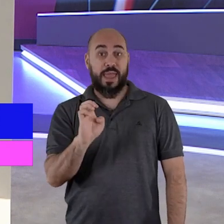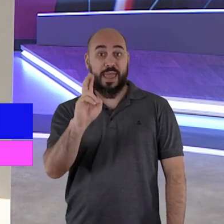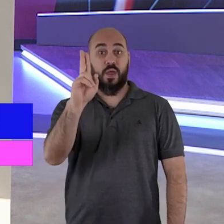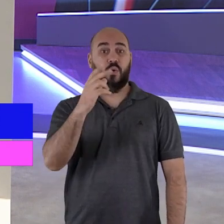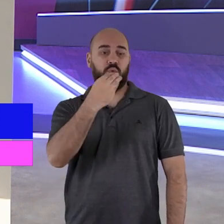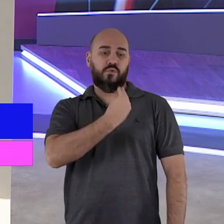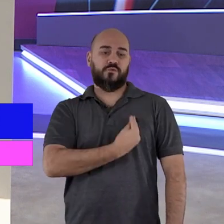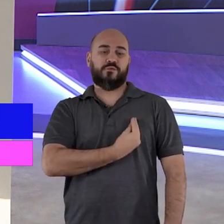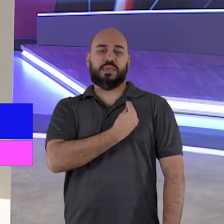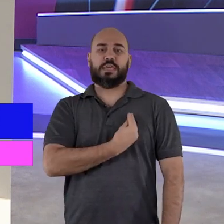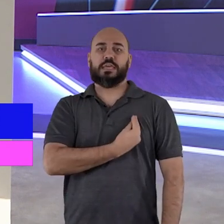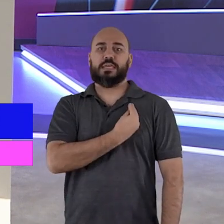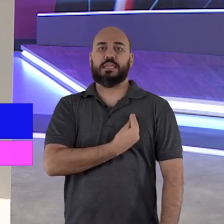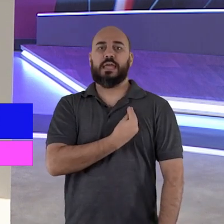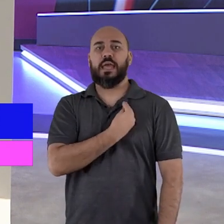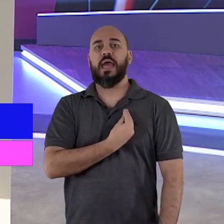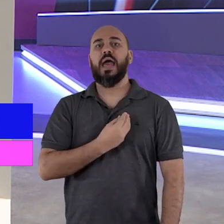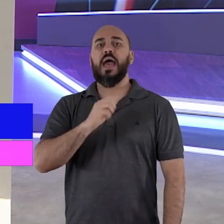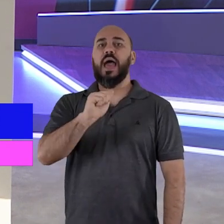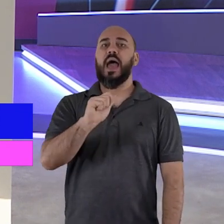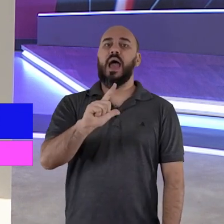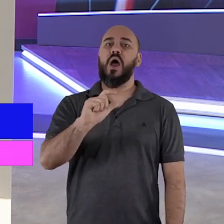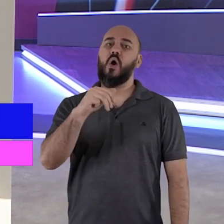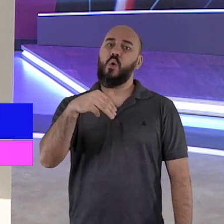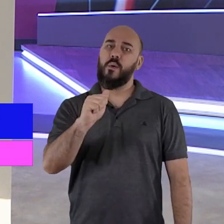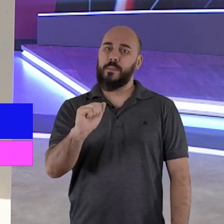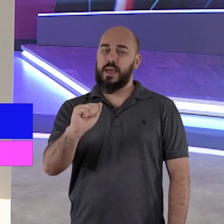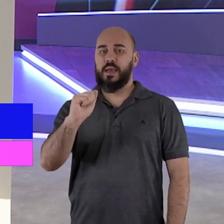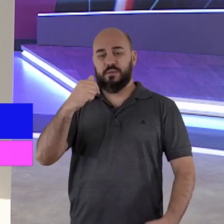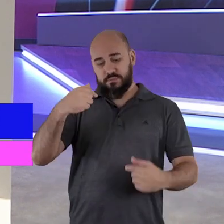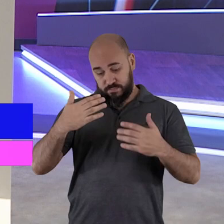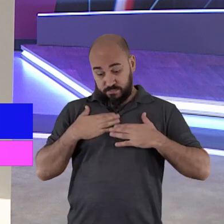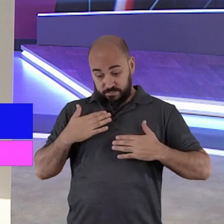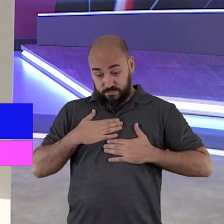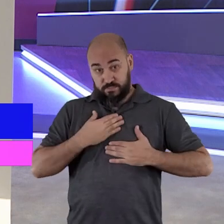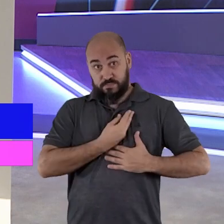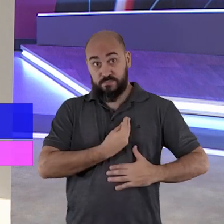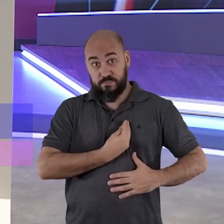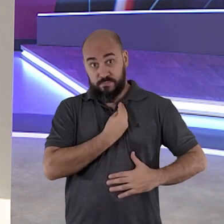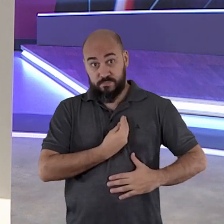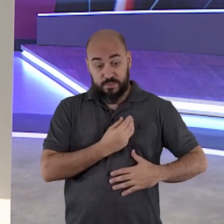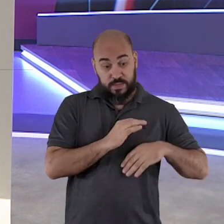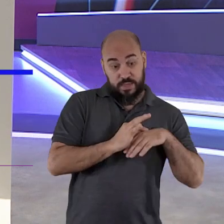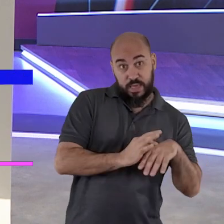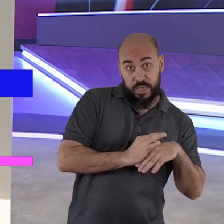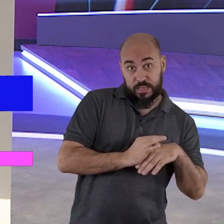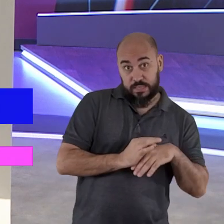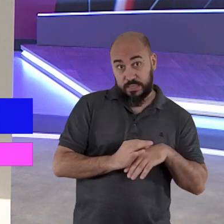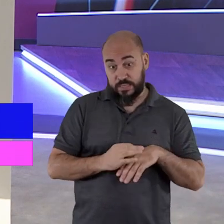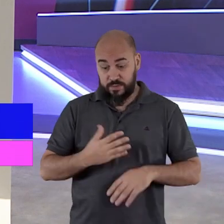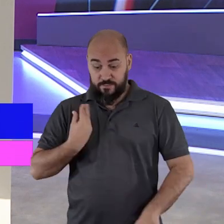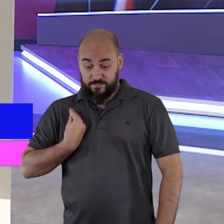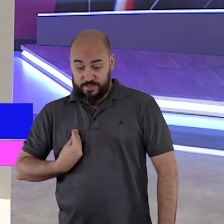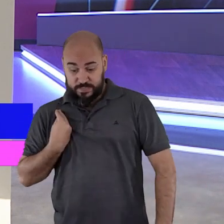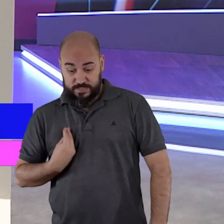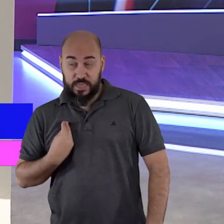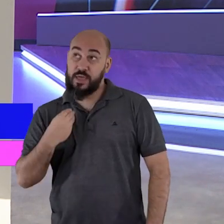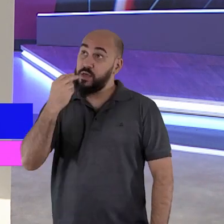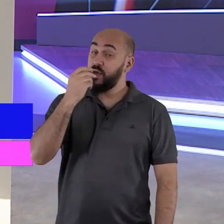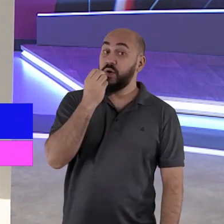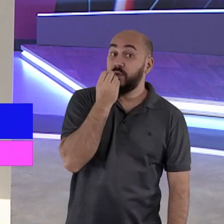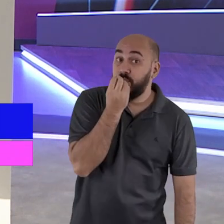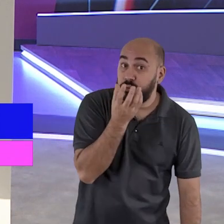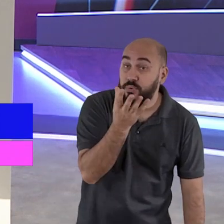eu seja uma alma. Este é um tema que nós já tratamos aqui no Arena do Futuro E se você está inscrito no nosso canal, é